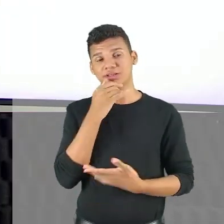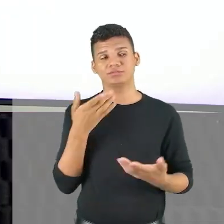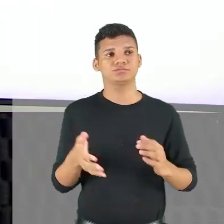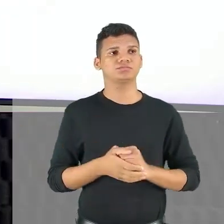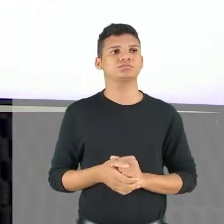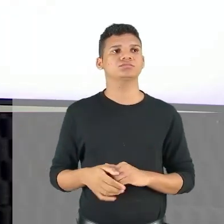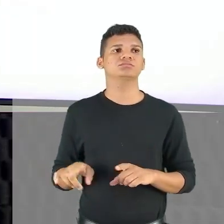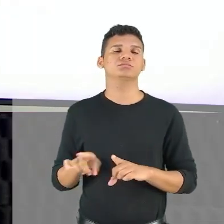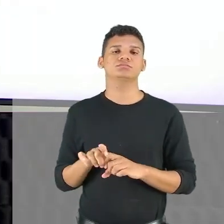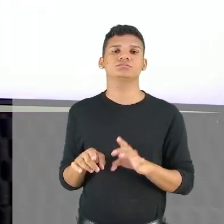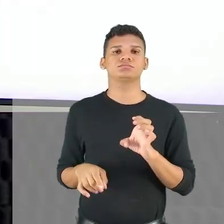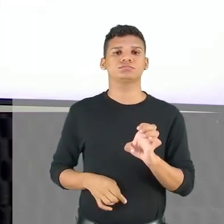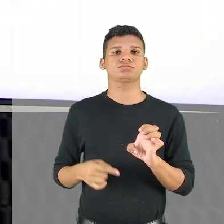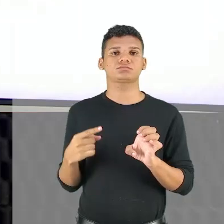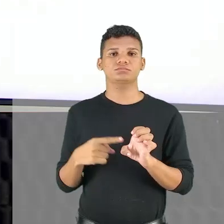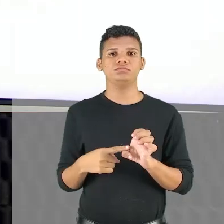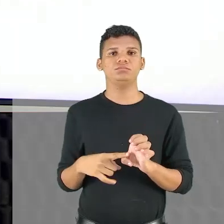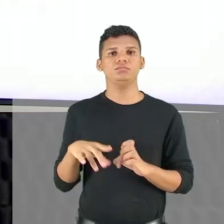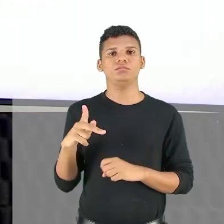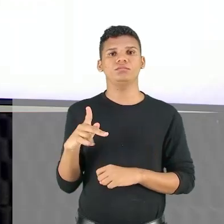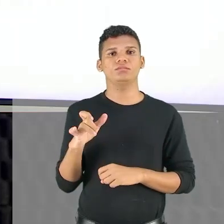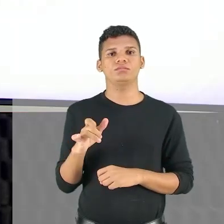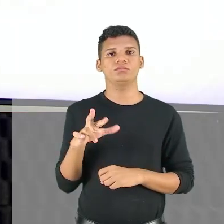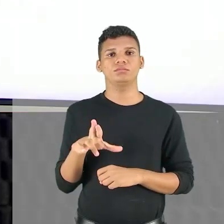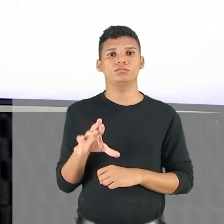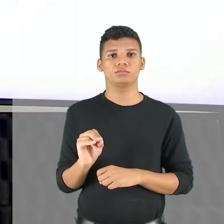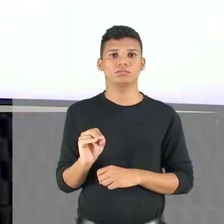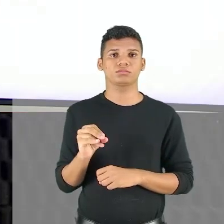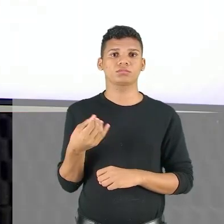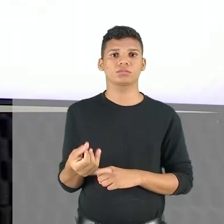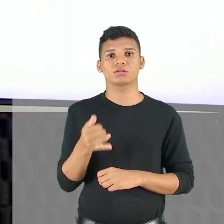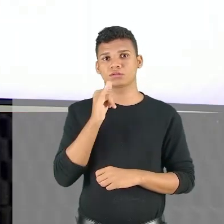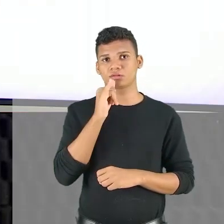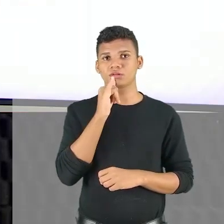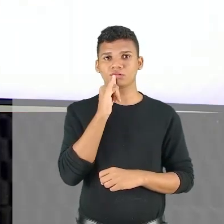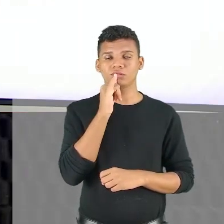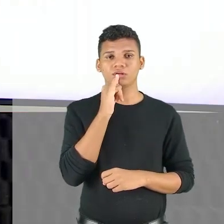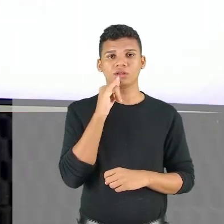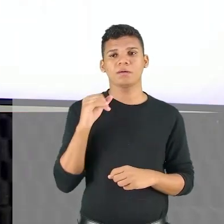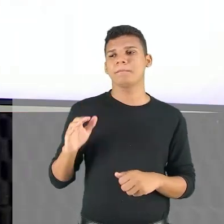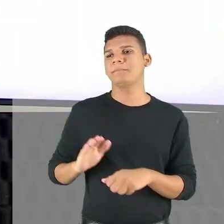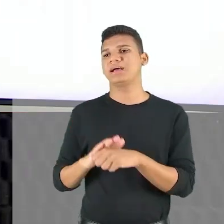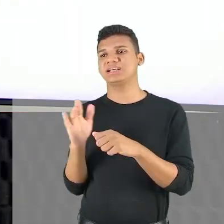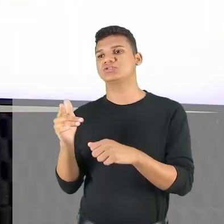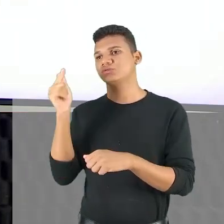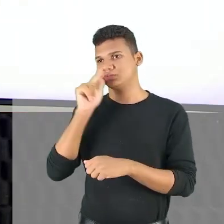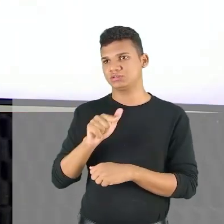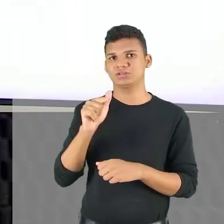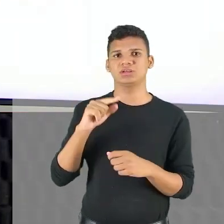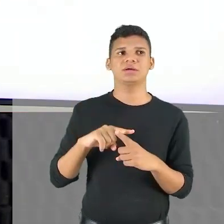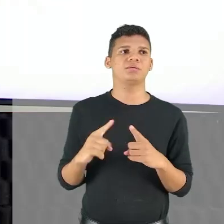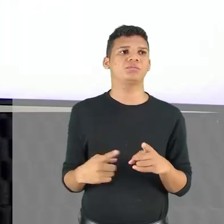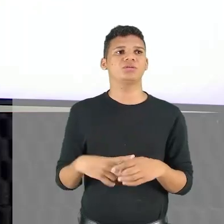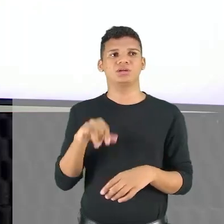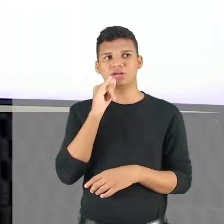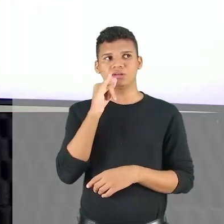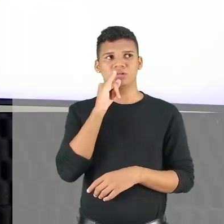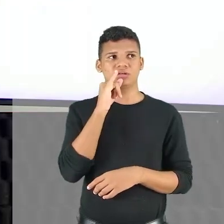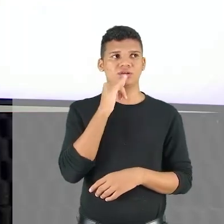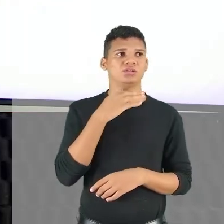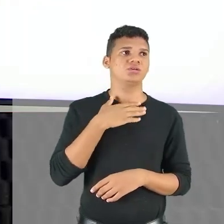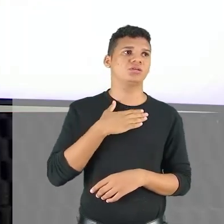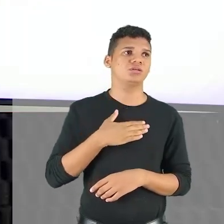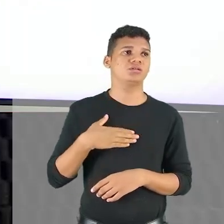E aqui o pero, com um R, ele significa mas, porém, por exemplo, me gustaría estar na